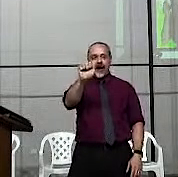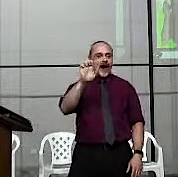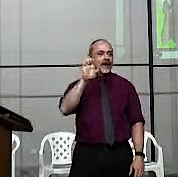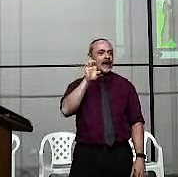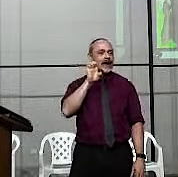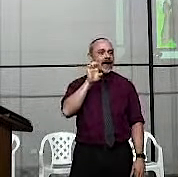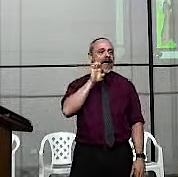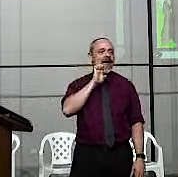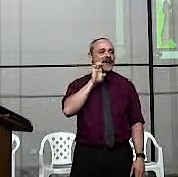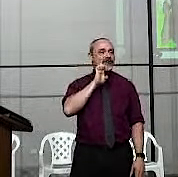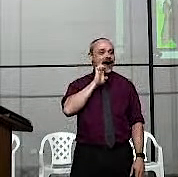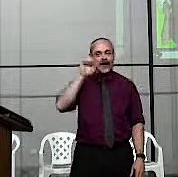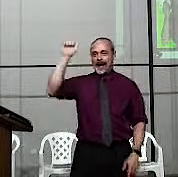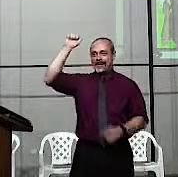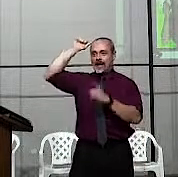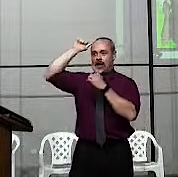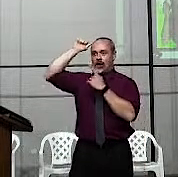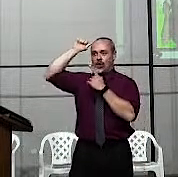Eva.